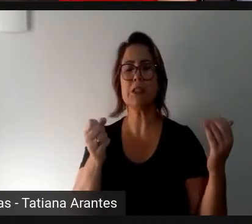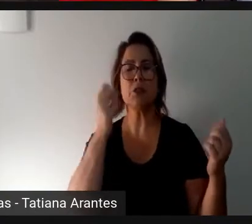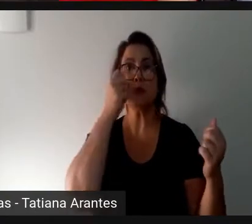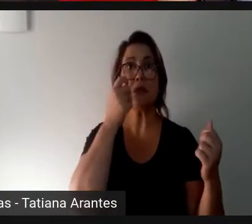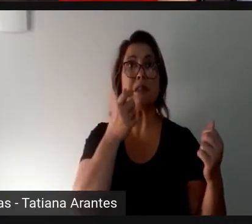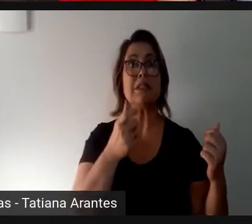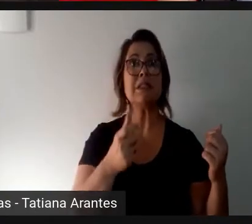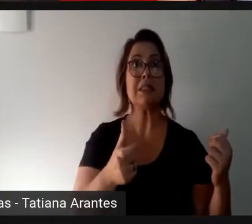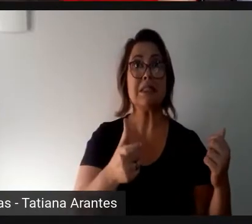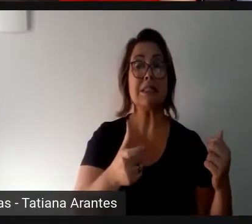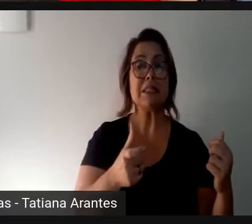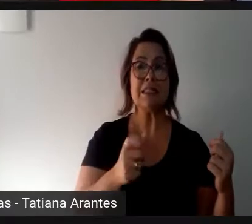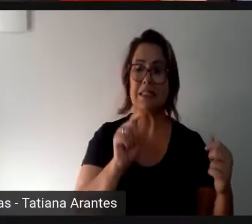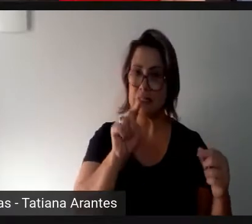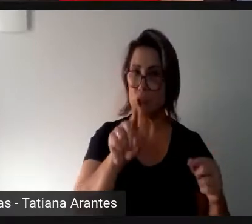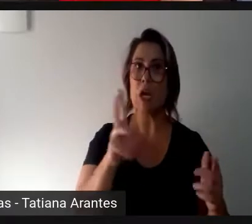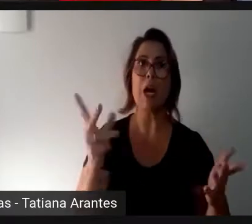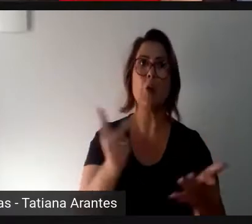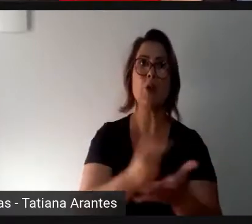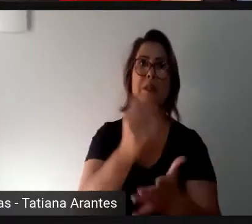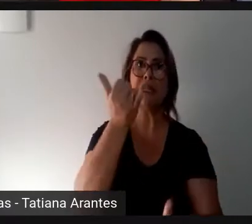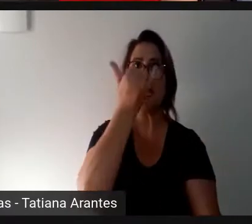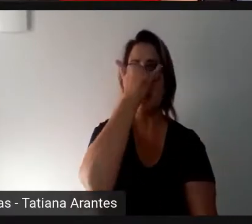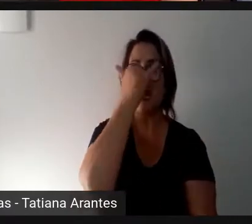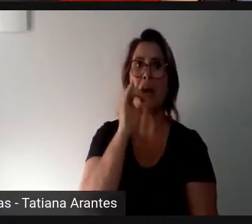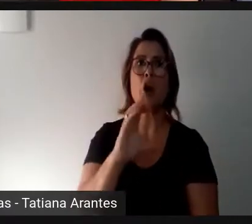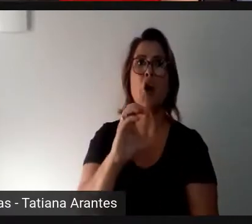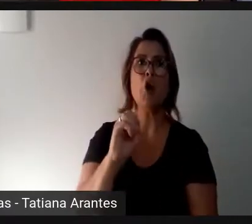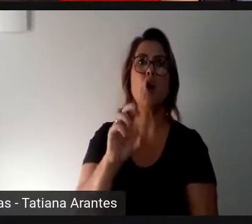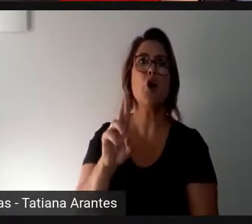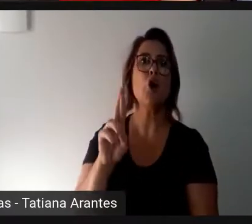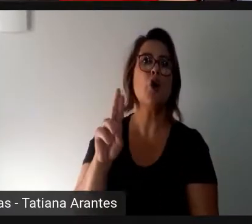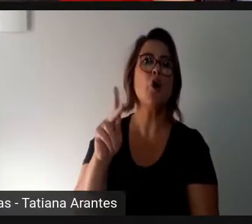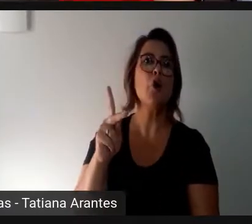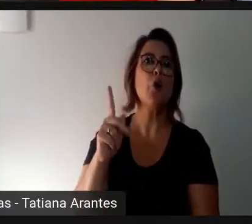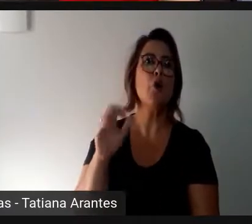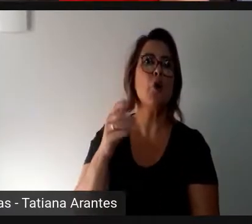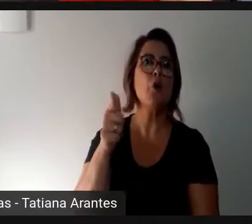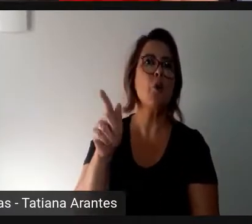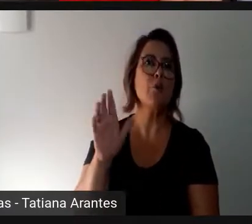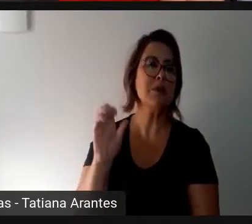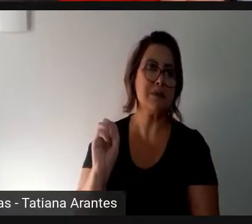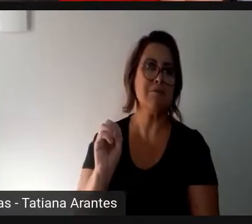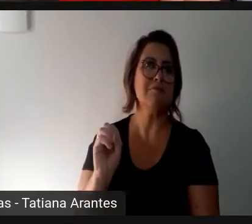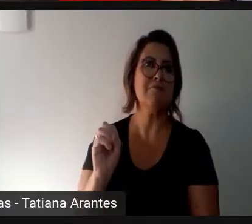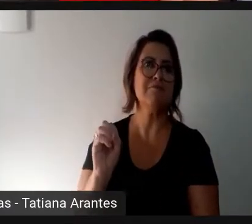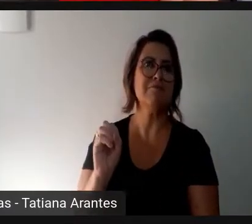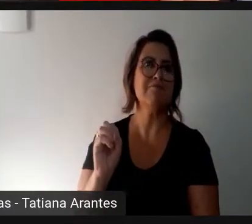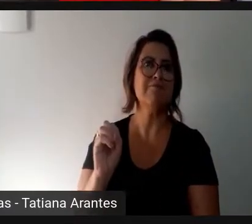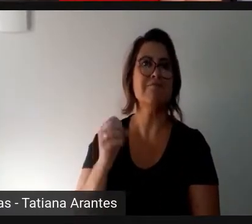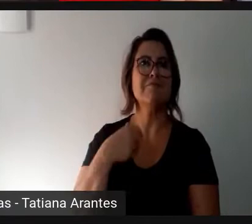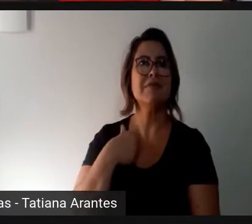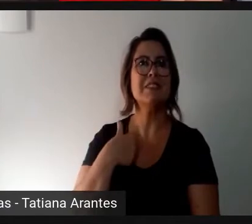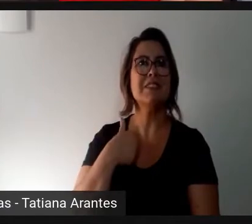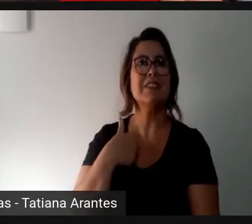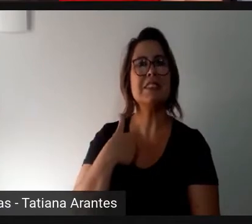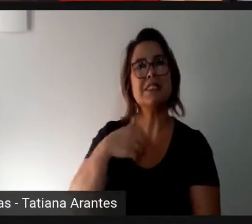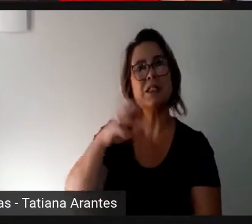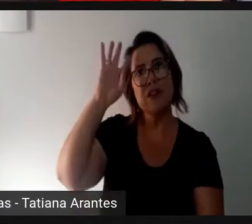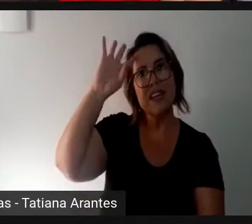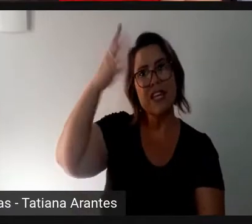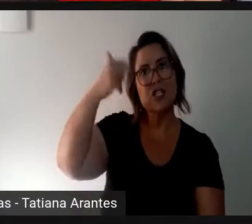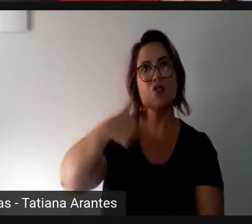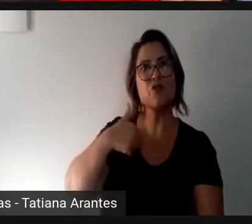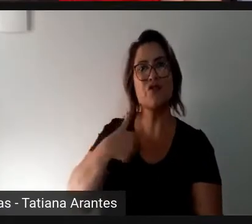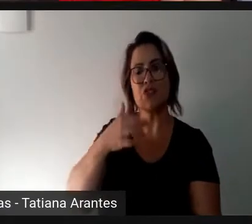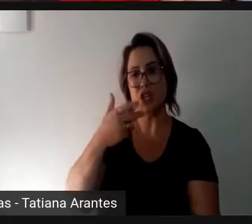corrupção. Então, não necessariamente eu estou pegando dinheiro ou estou tendo vantagem em stricto sensu. Se eu decidir em interesse próprio ou de terceiros e não no